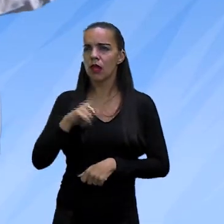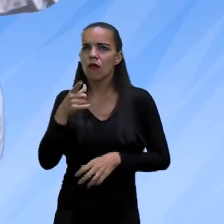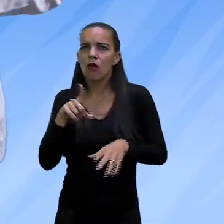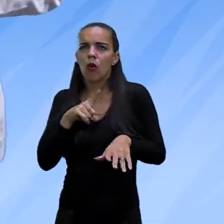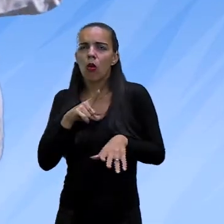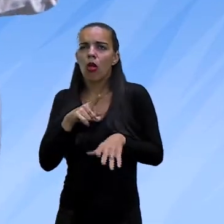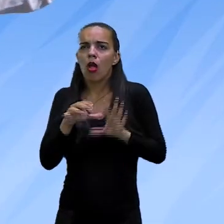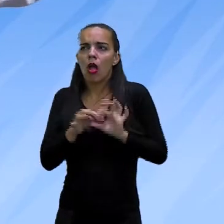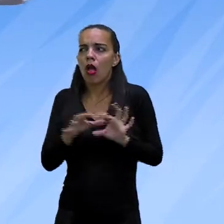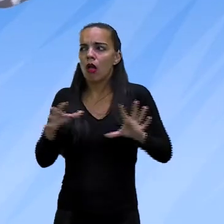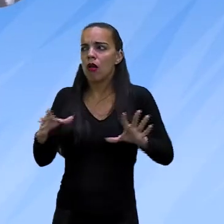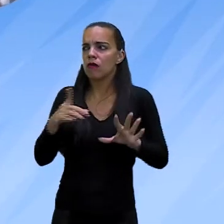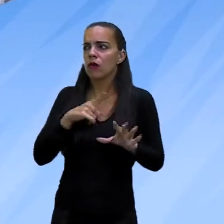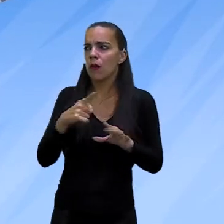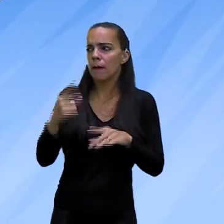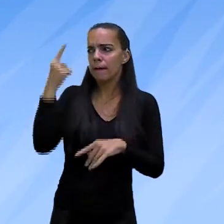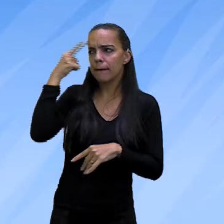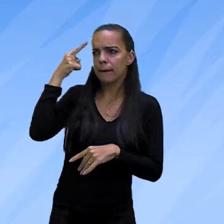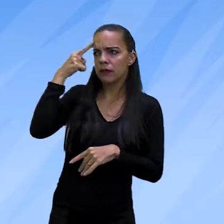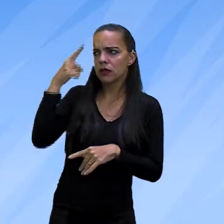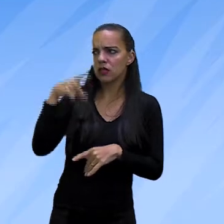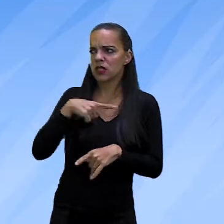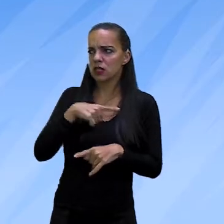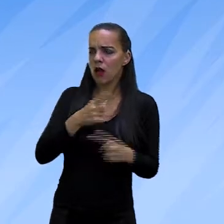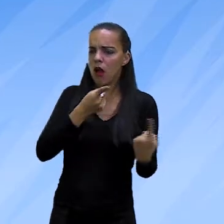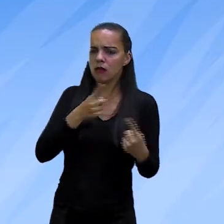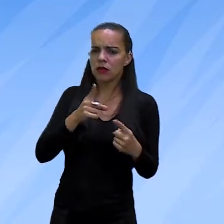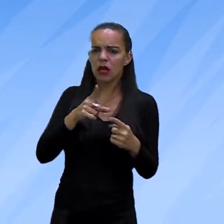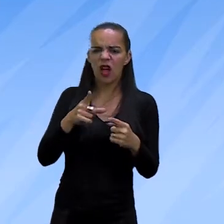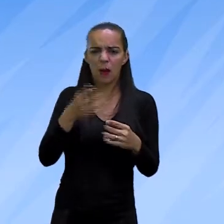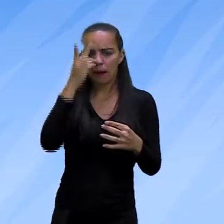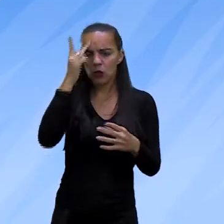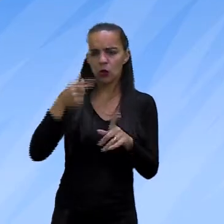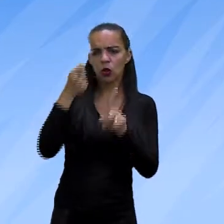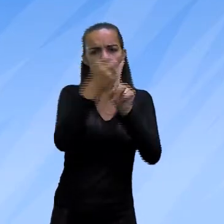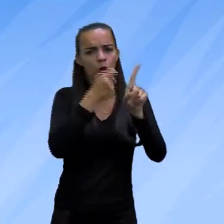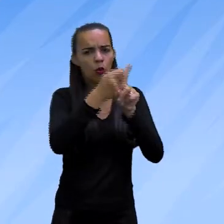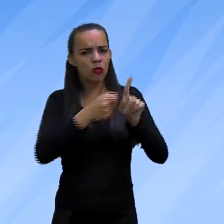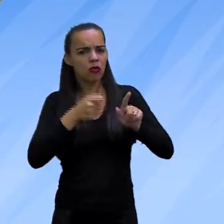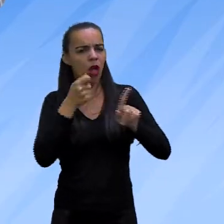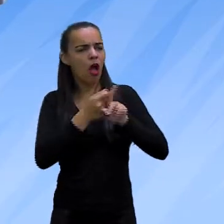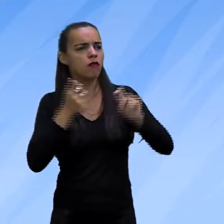livres, que se manifestavam contra os altos impostos gerados